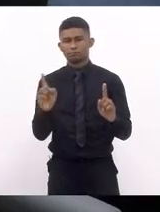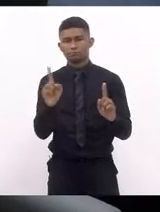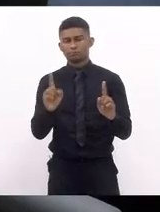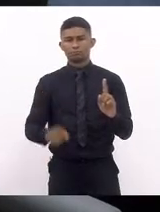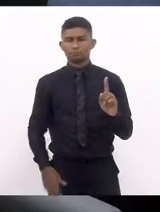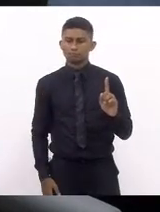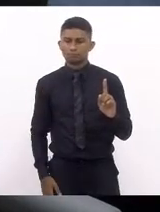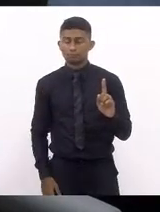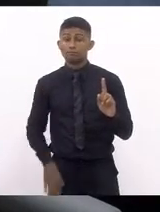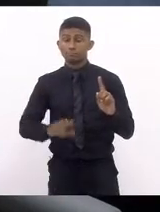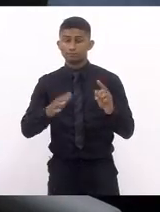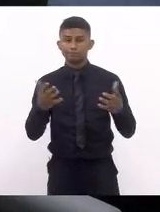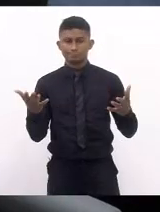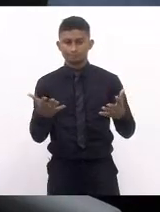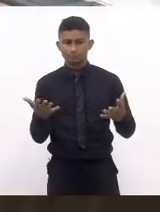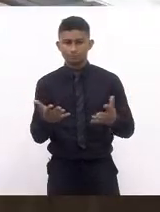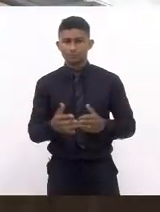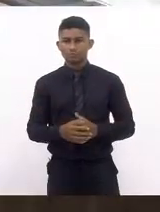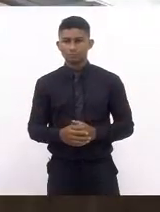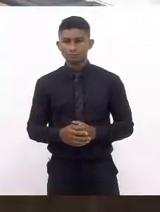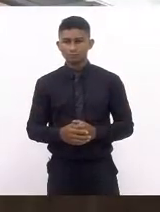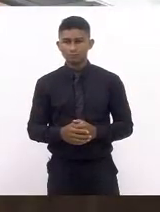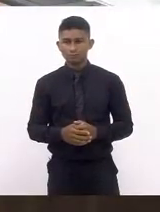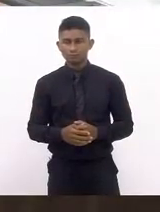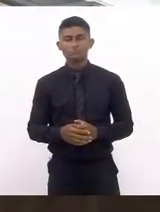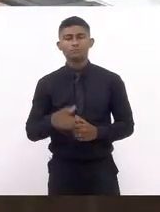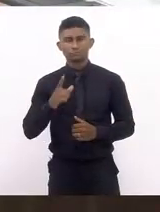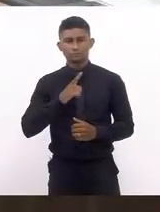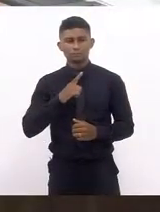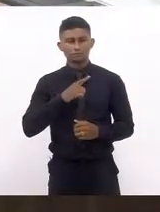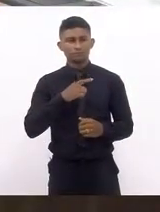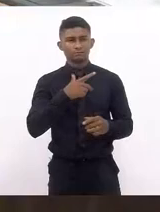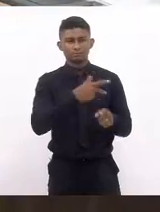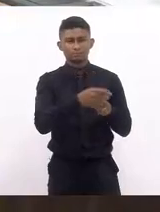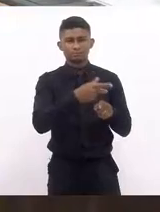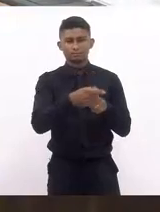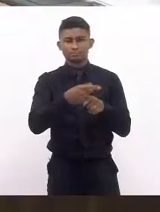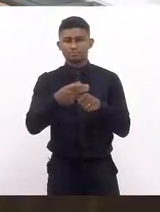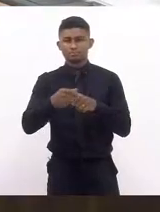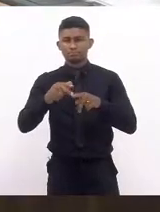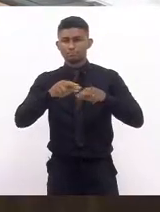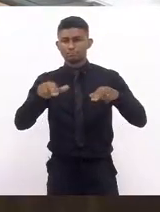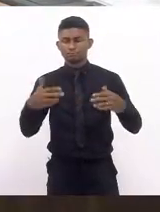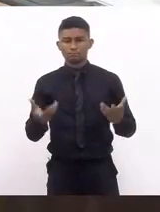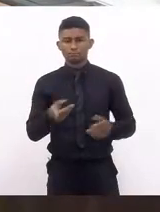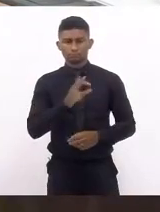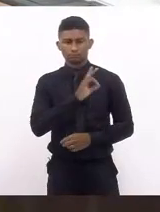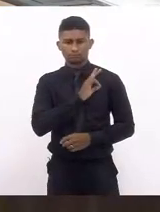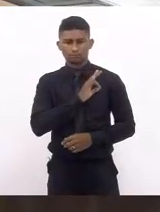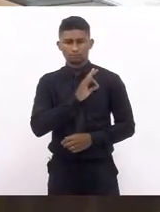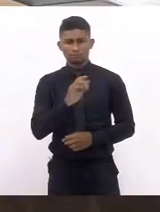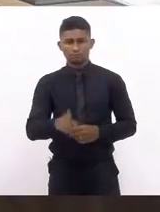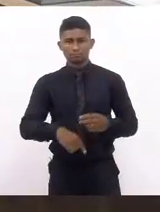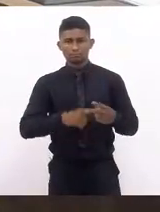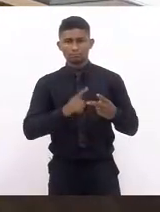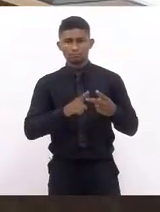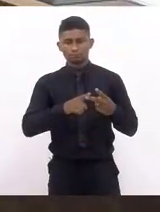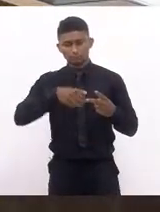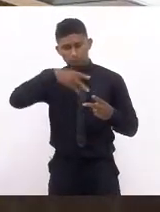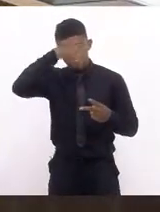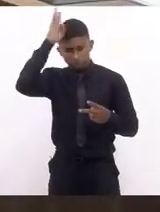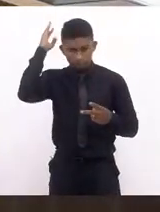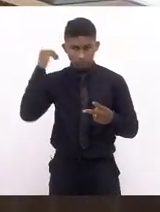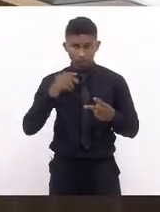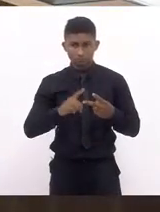efetivamente nós tivemos várias conquistas conquista da Polícia Militar Conquista para o corpo de